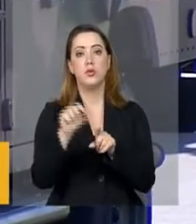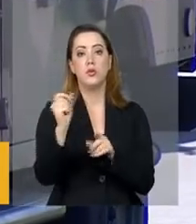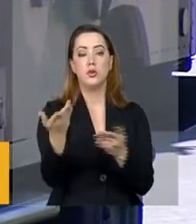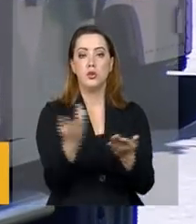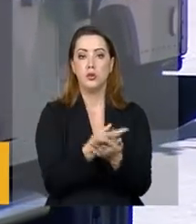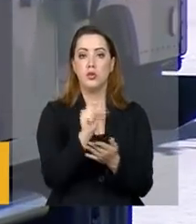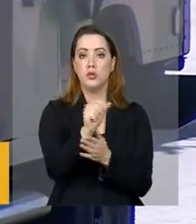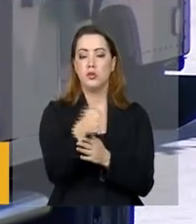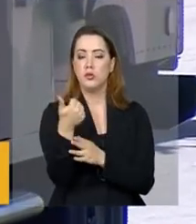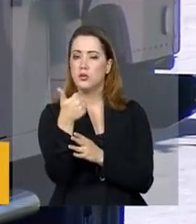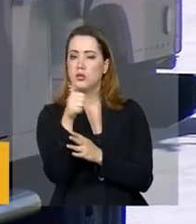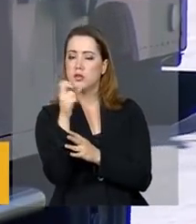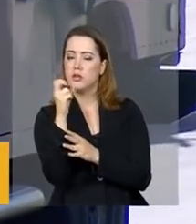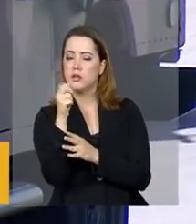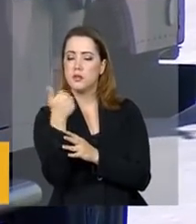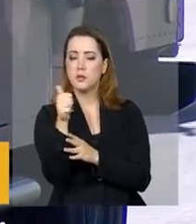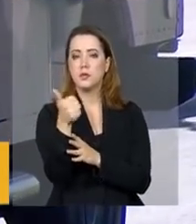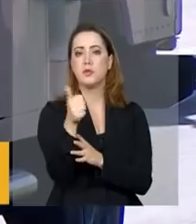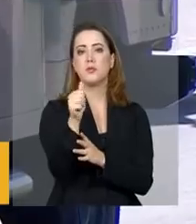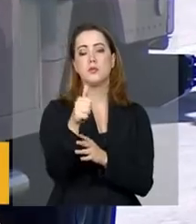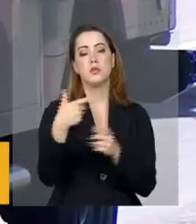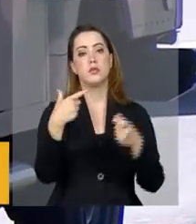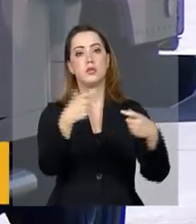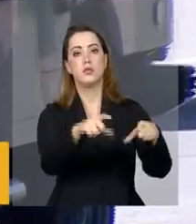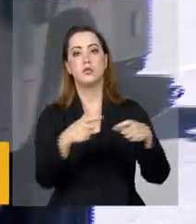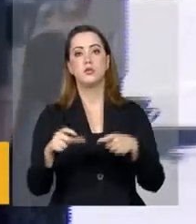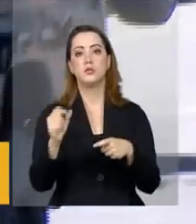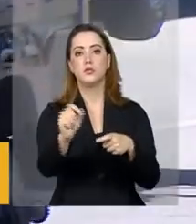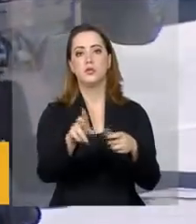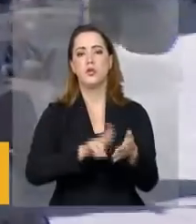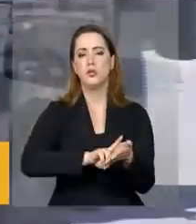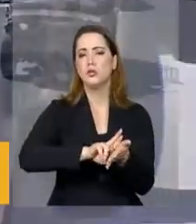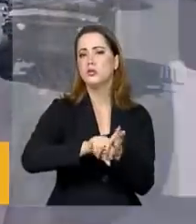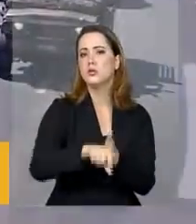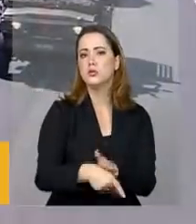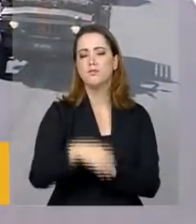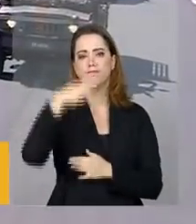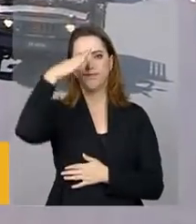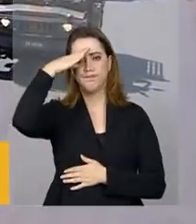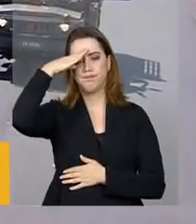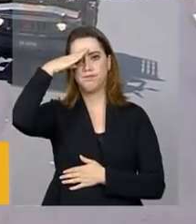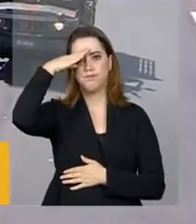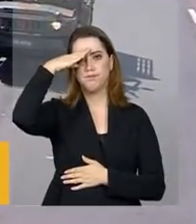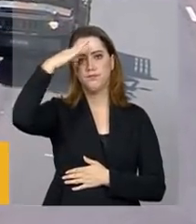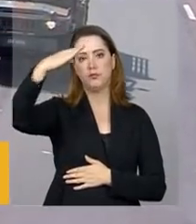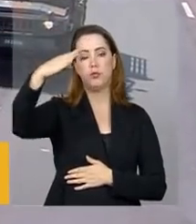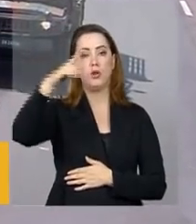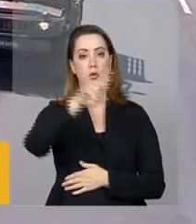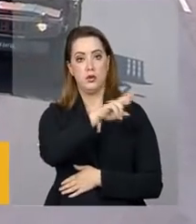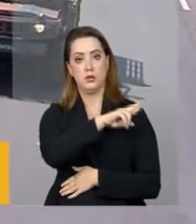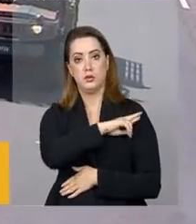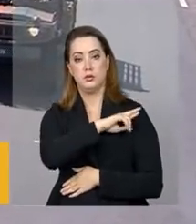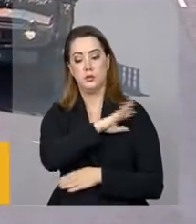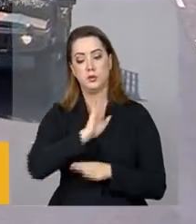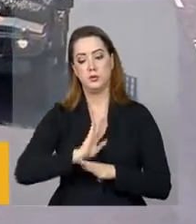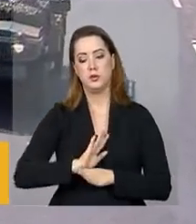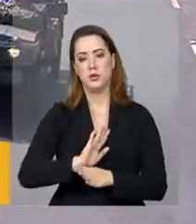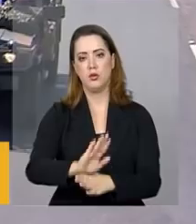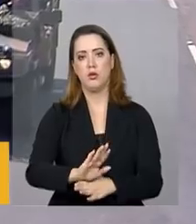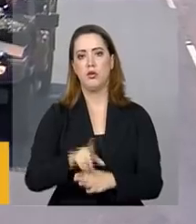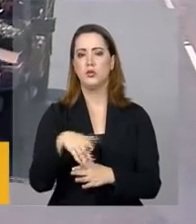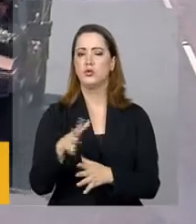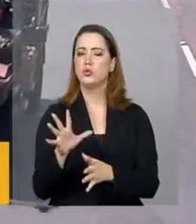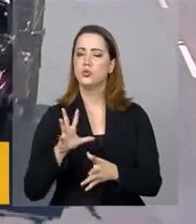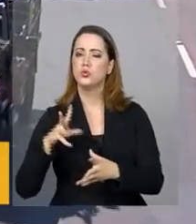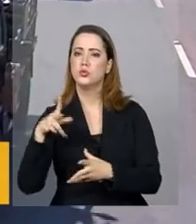da 11ª Região Militar, Região Tenente Coronel Luiz Cruz, comando responsável pelo apoio logístico às